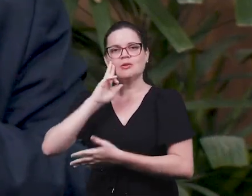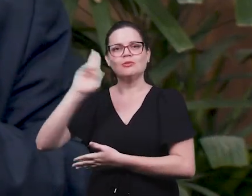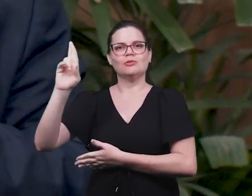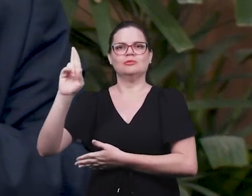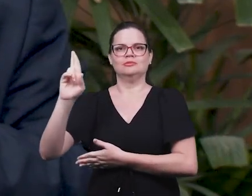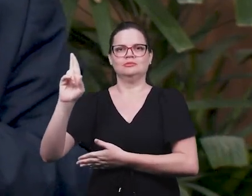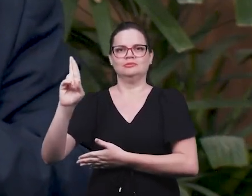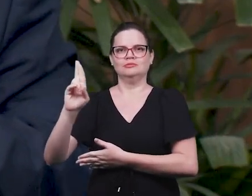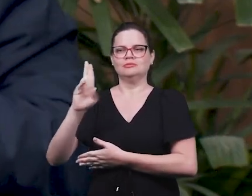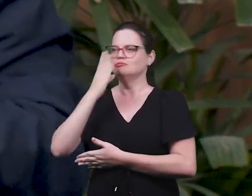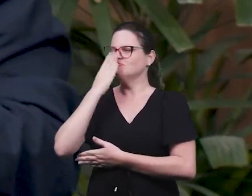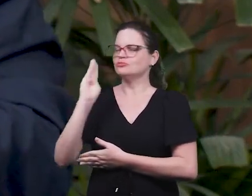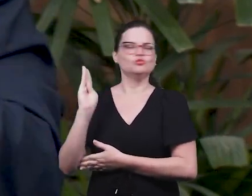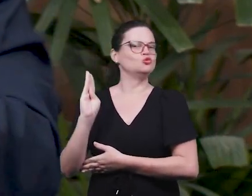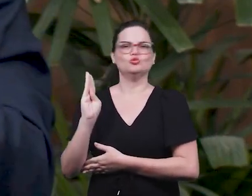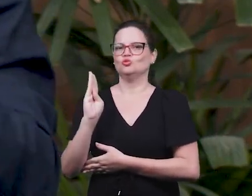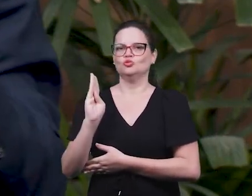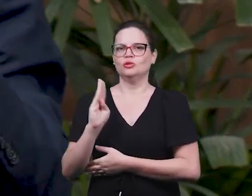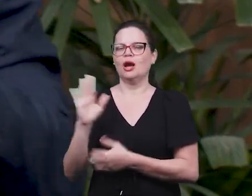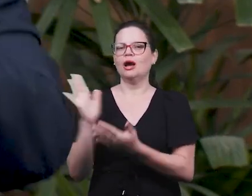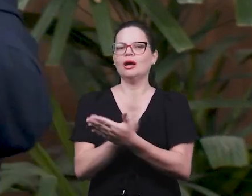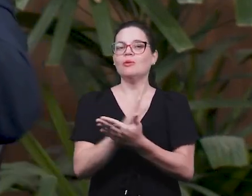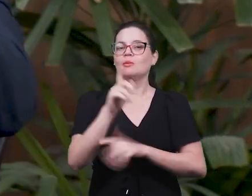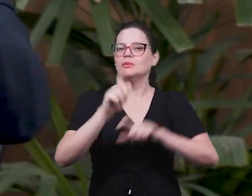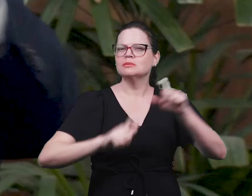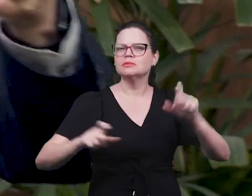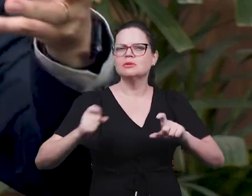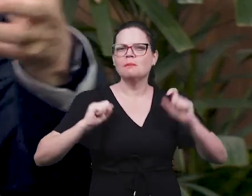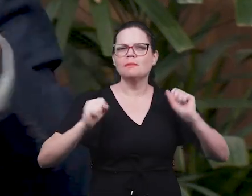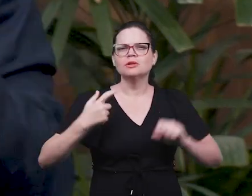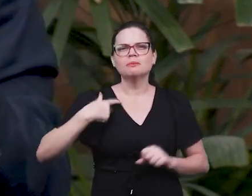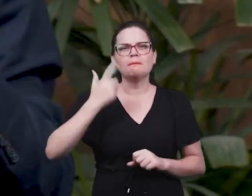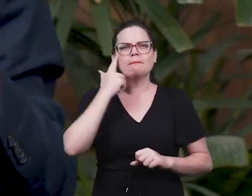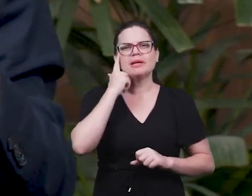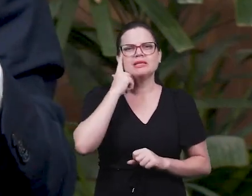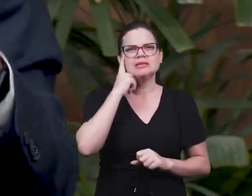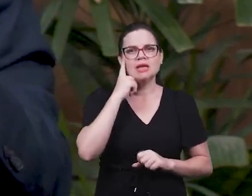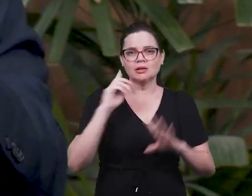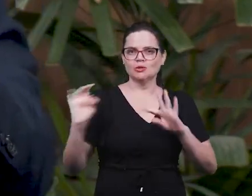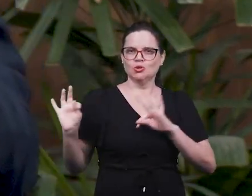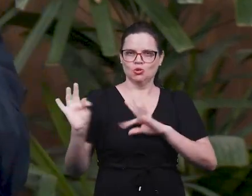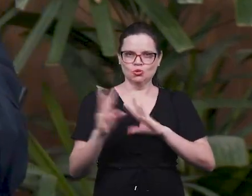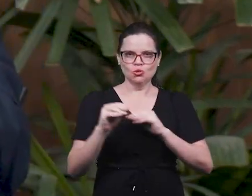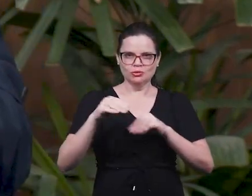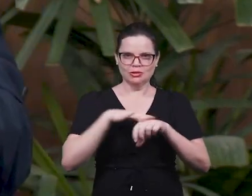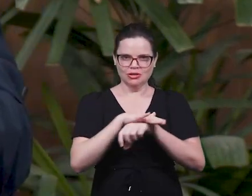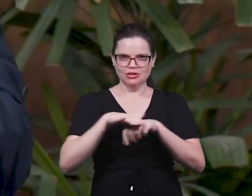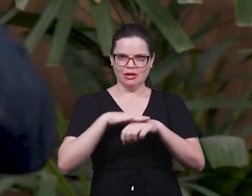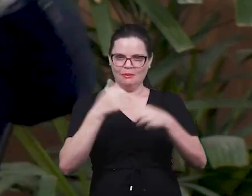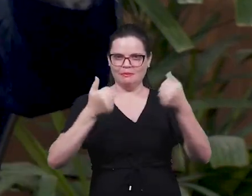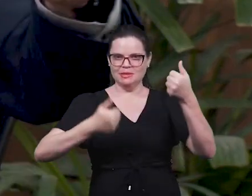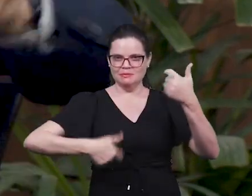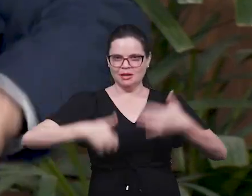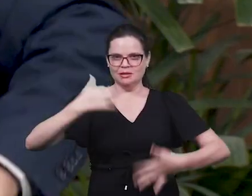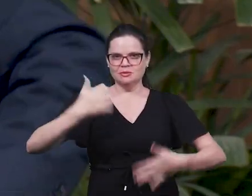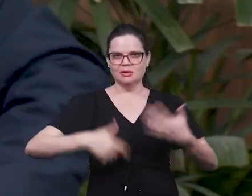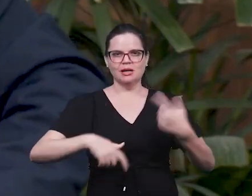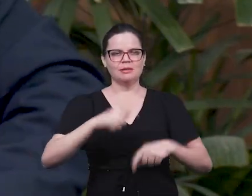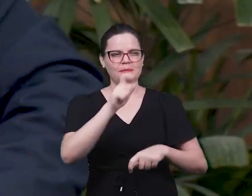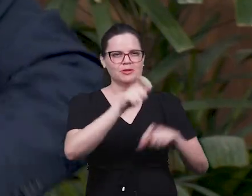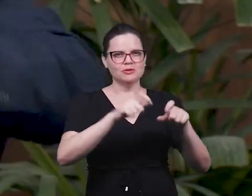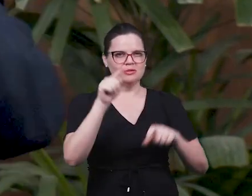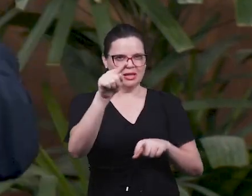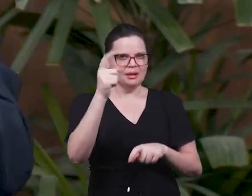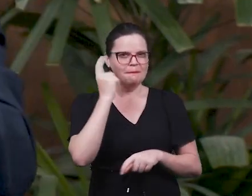o caminho do Senhor. E alguém pode estar dizendo, diante de tudo que está sendo aqui conversado, mas o que eu posso